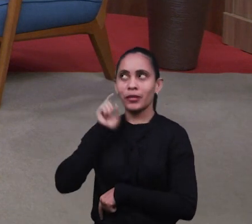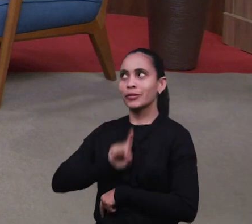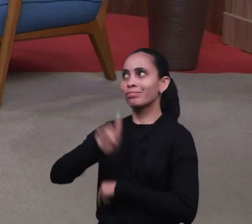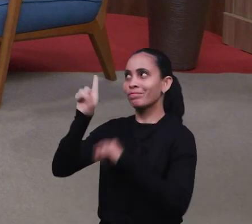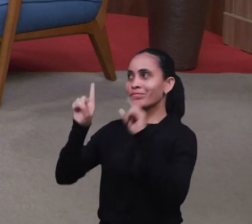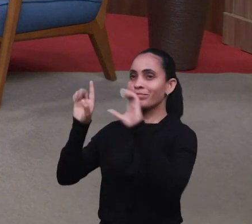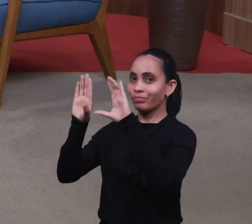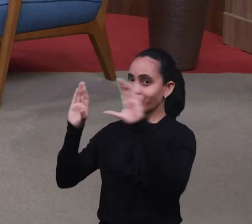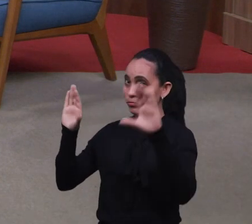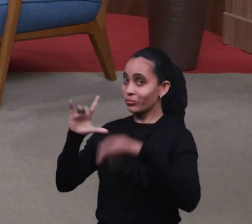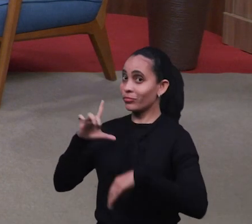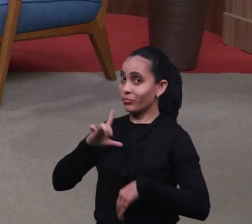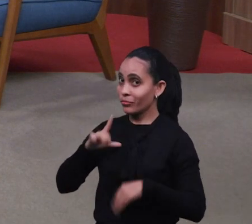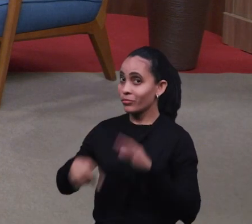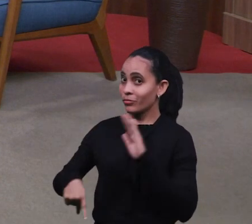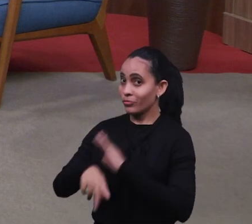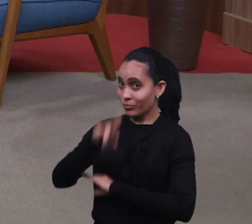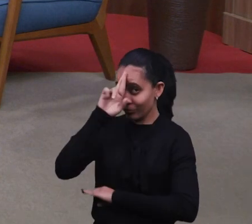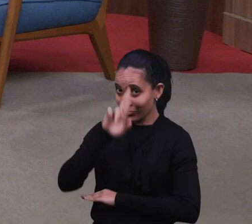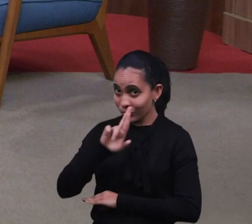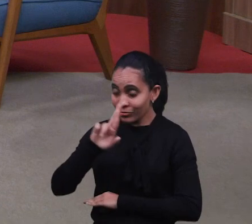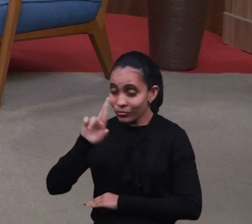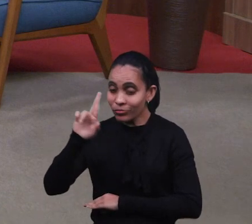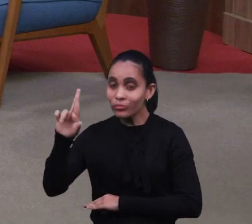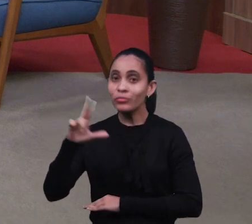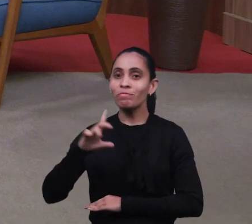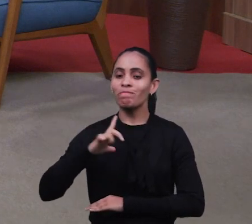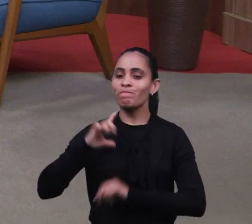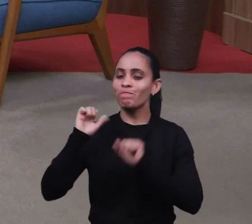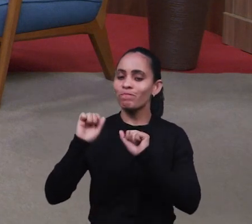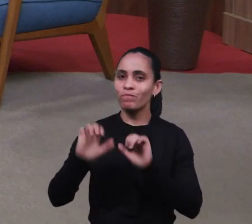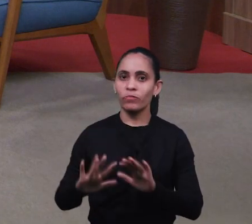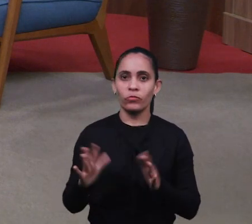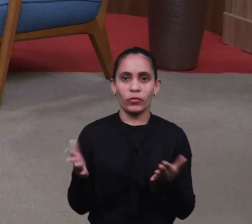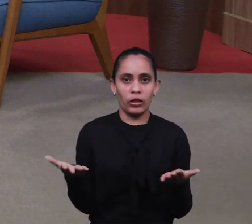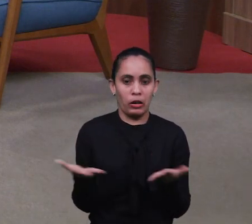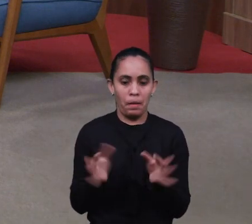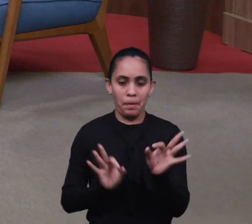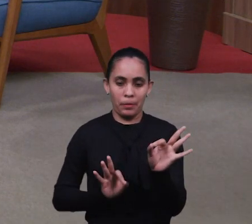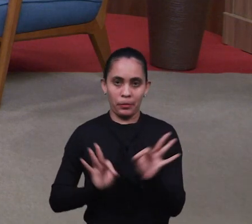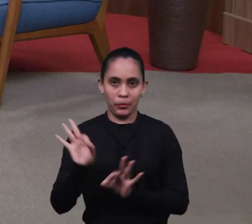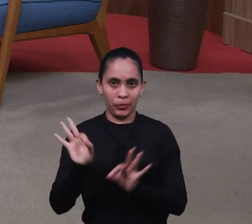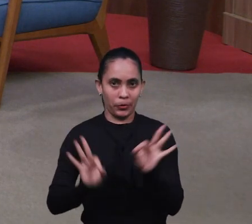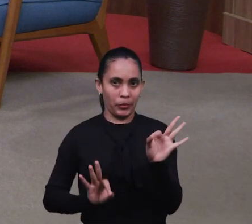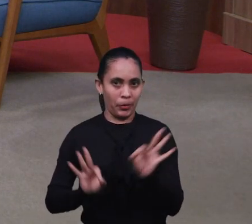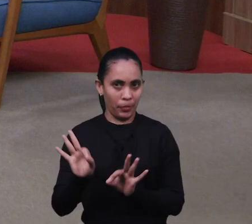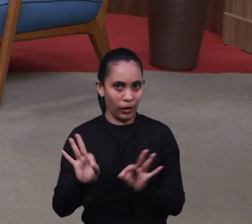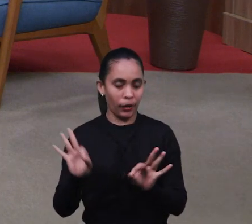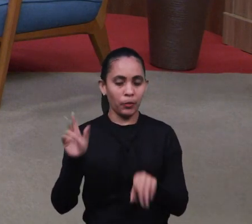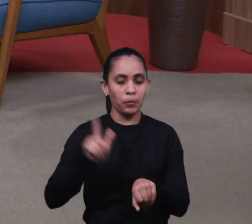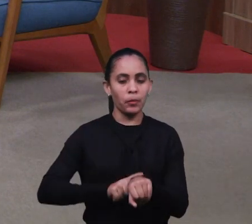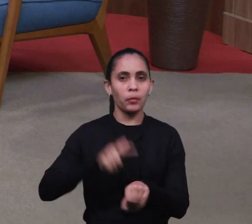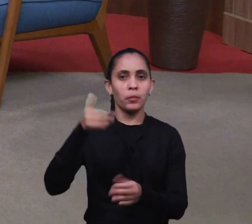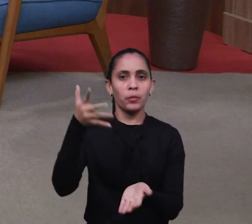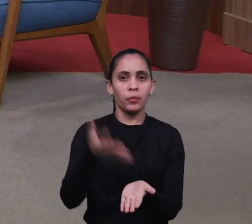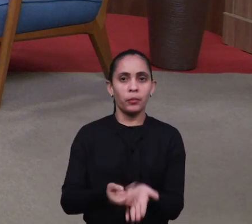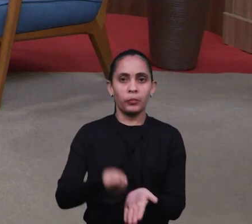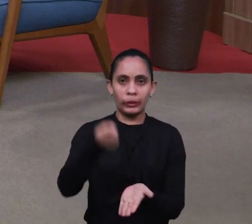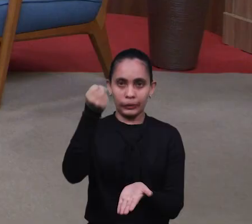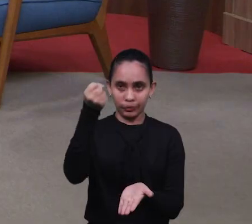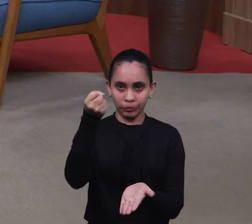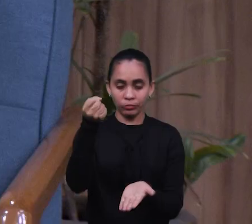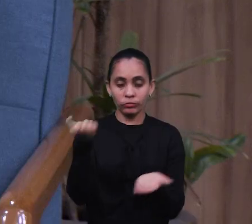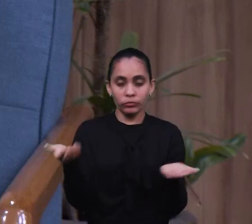céu, tem da parte de Deus todos os recursos necessários para estar preparada para o